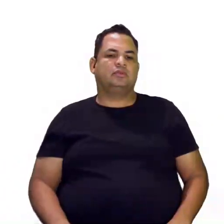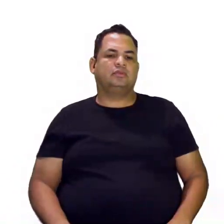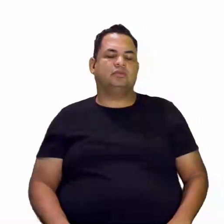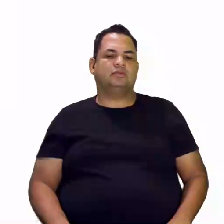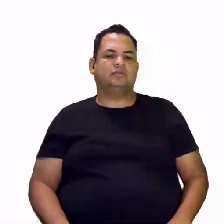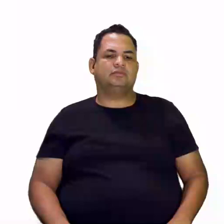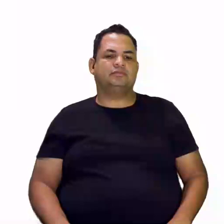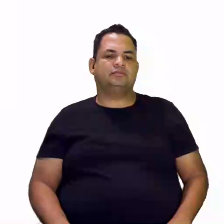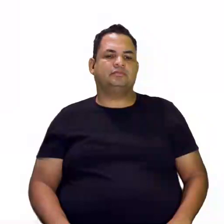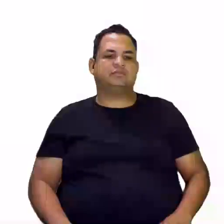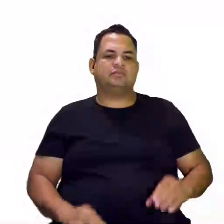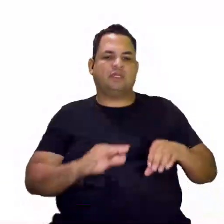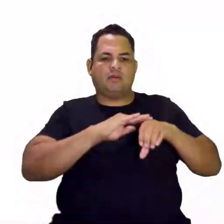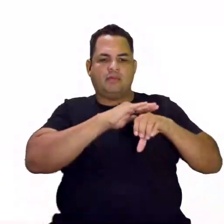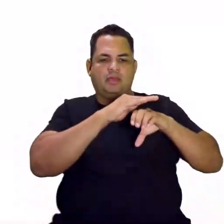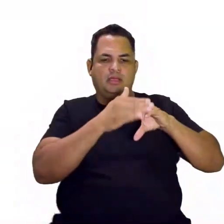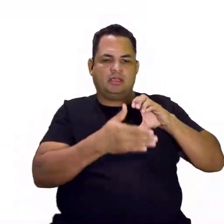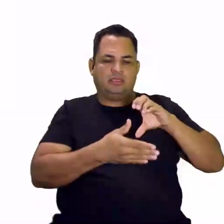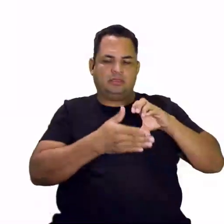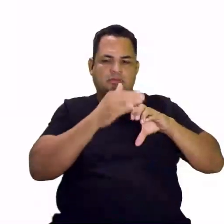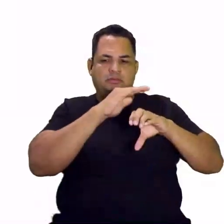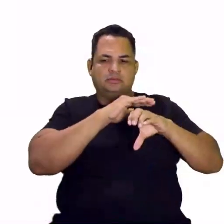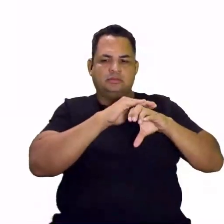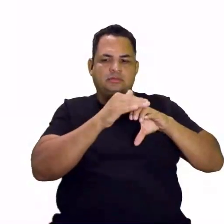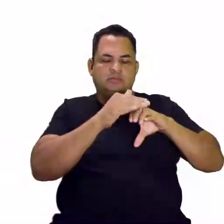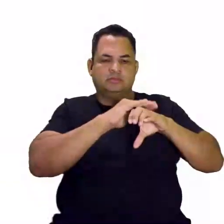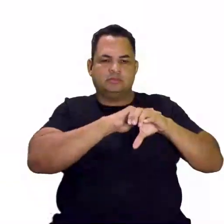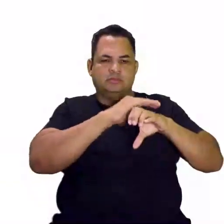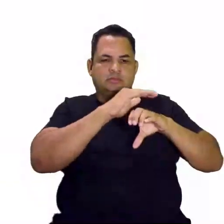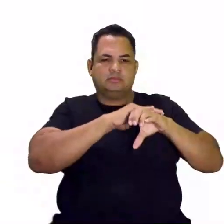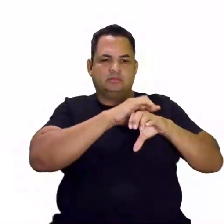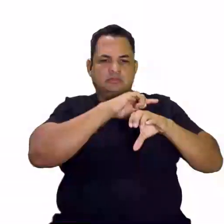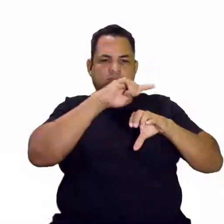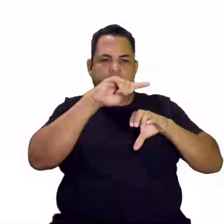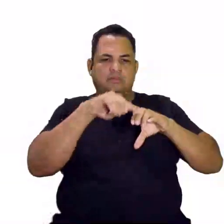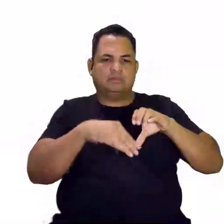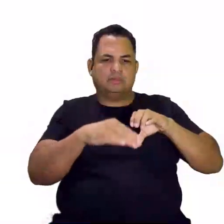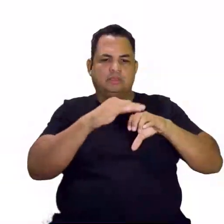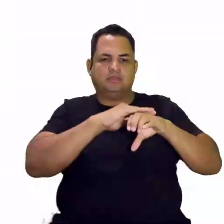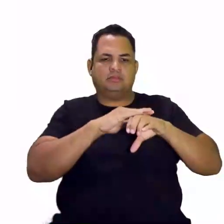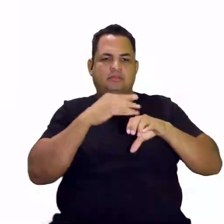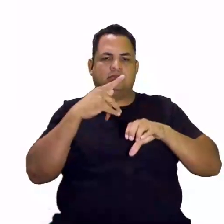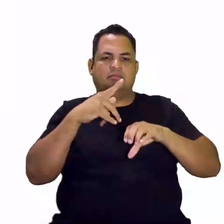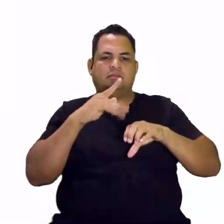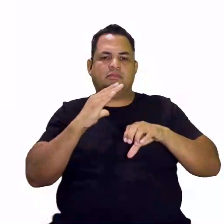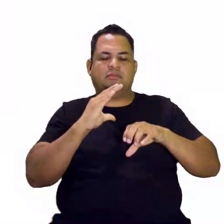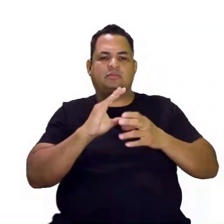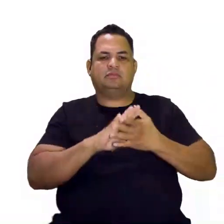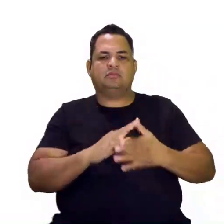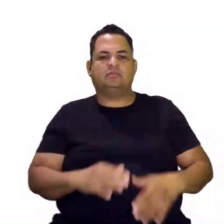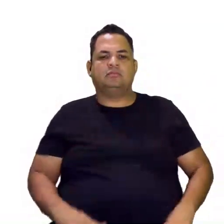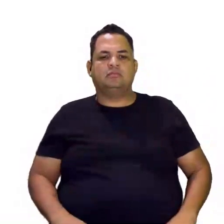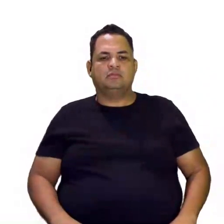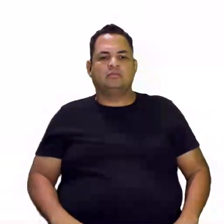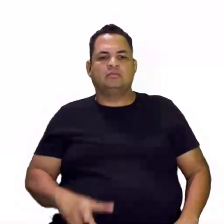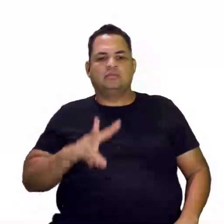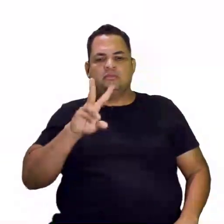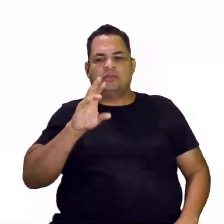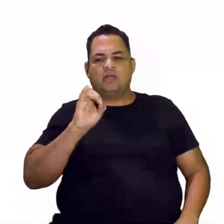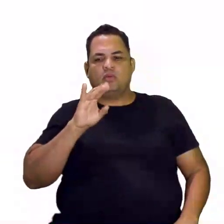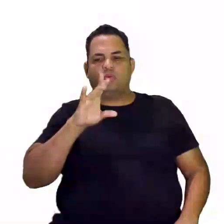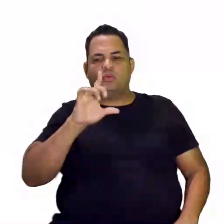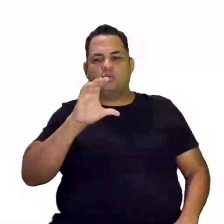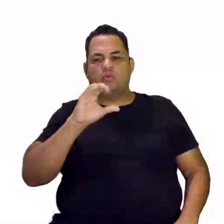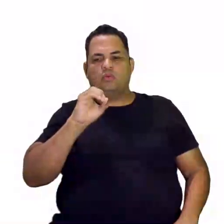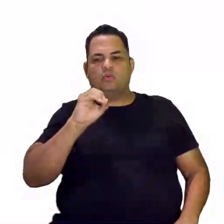Ok, eu tenho uma parede celular, vou colocar como PC. Eu tenho um vacúolo.